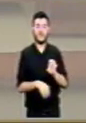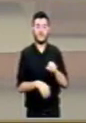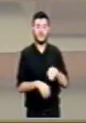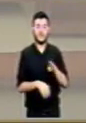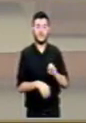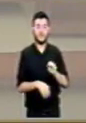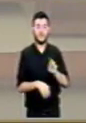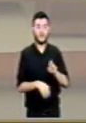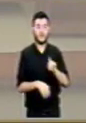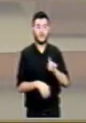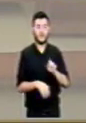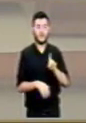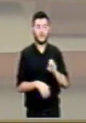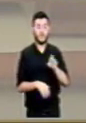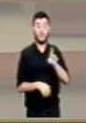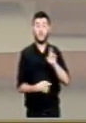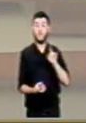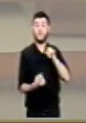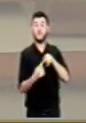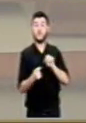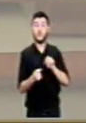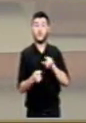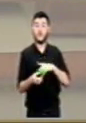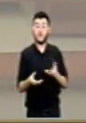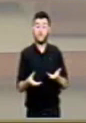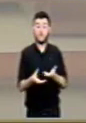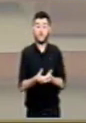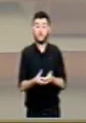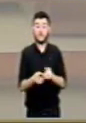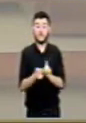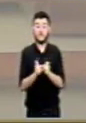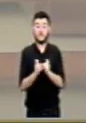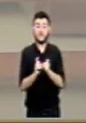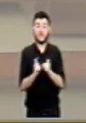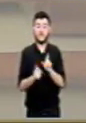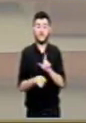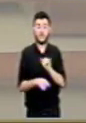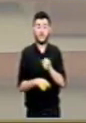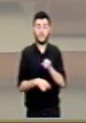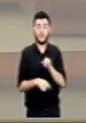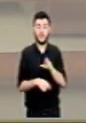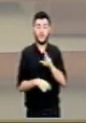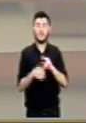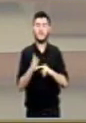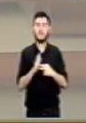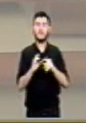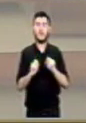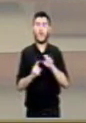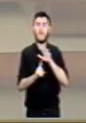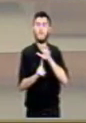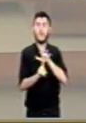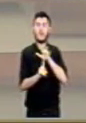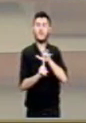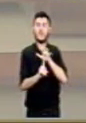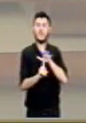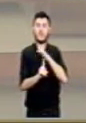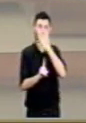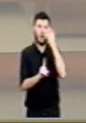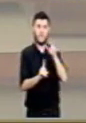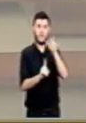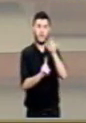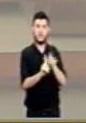disciplinar. E o processo administrativo disciplinar era uma clara perseguição que existia a um servidor da Receita